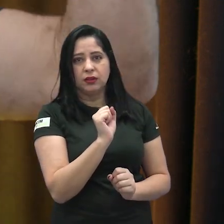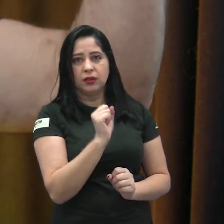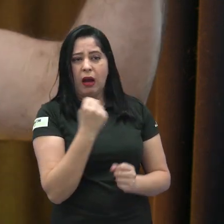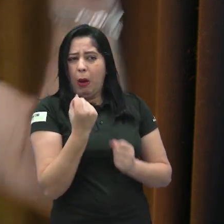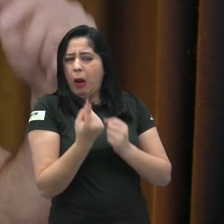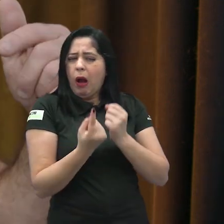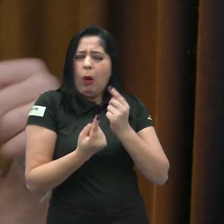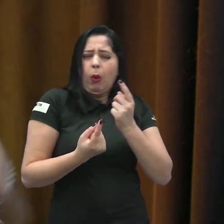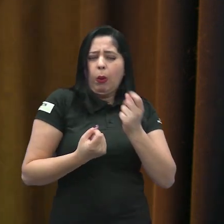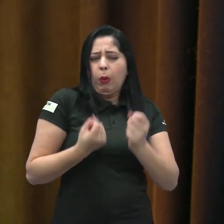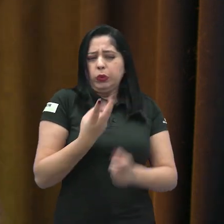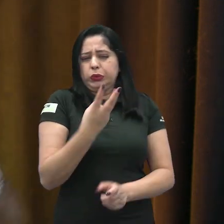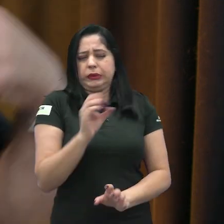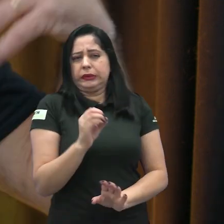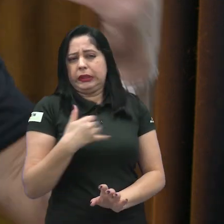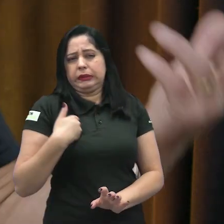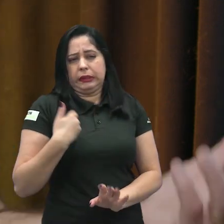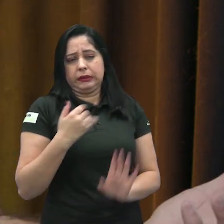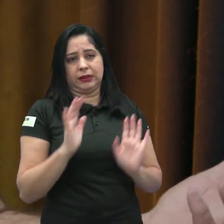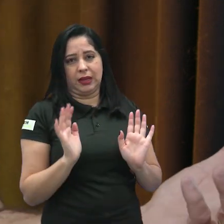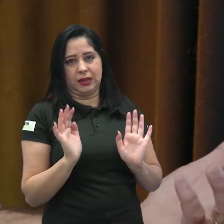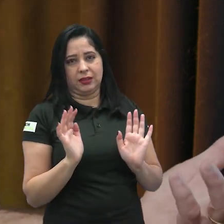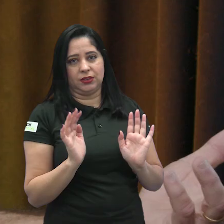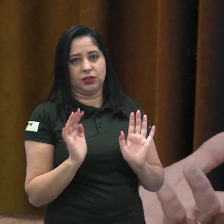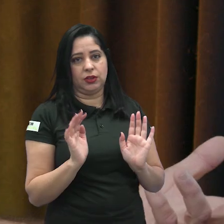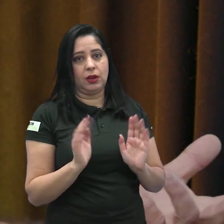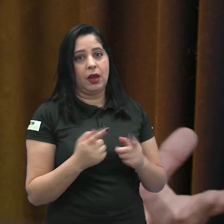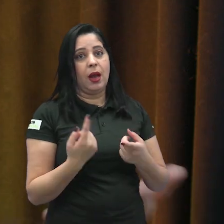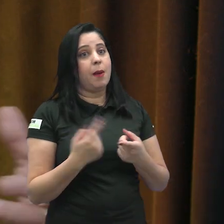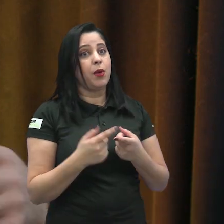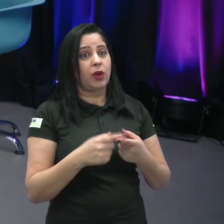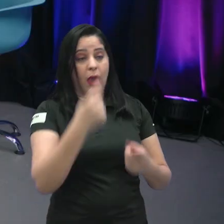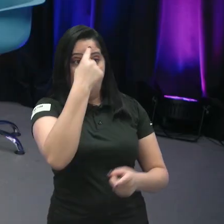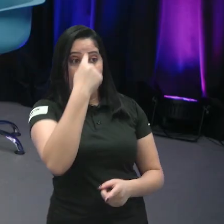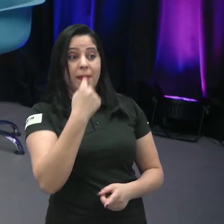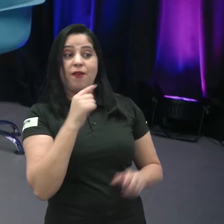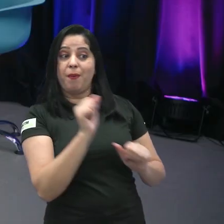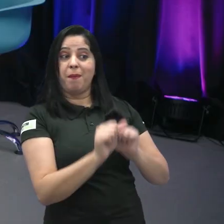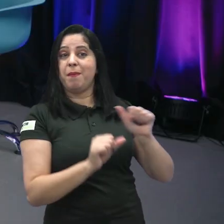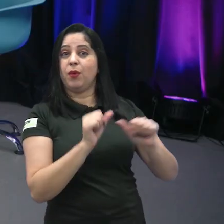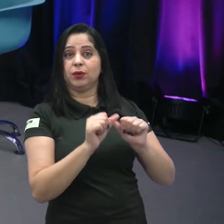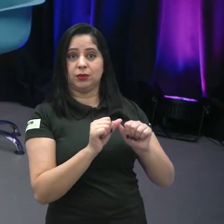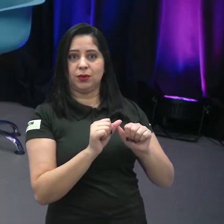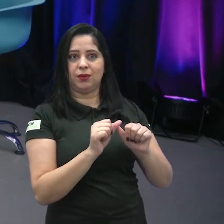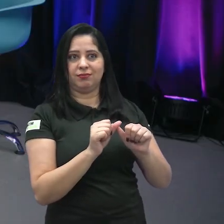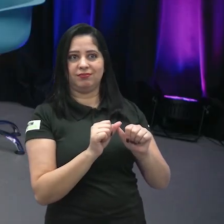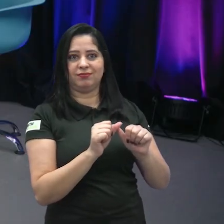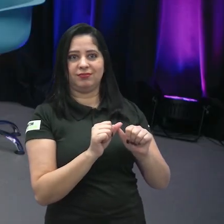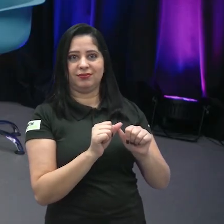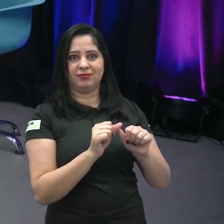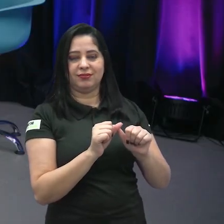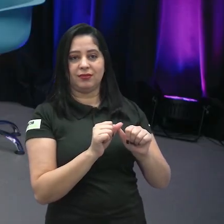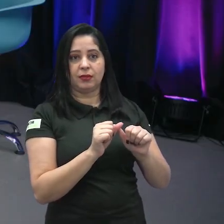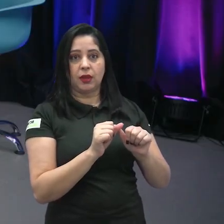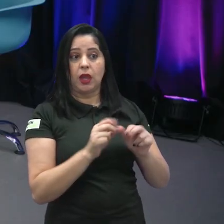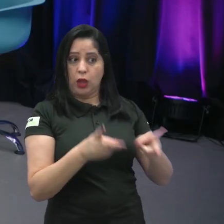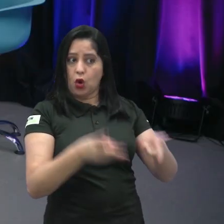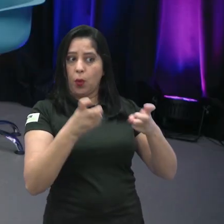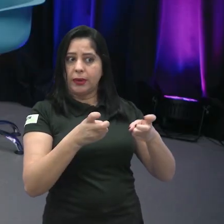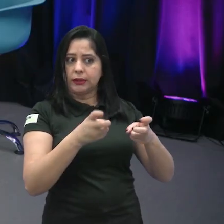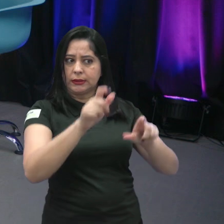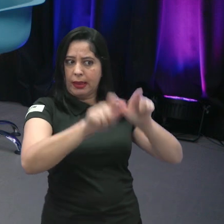vez em quando aparece um, como eu, que começou com 32. Mas é porque mudou o perfil. Eles estão